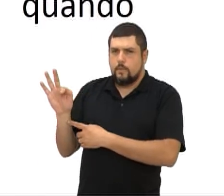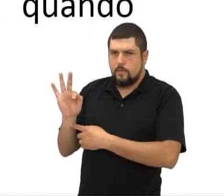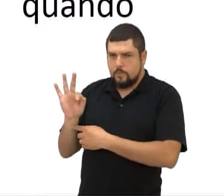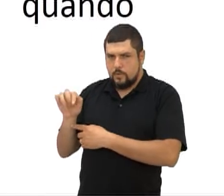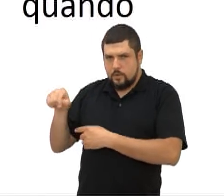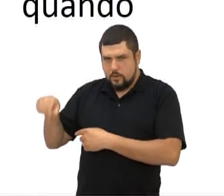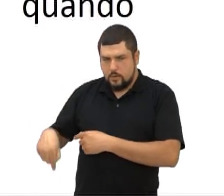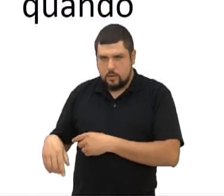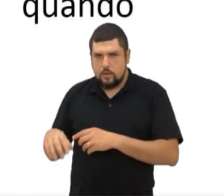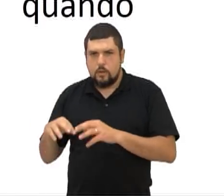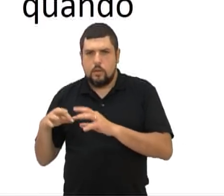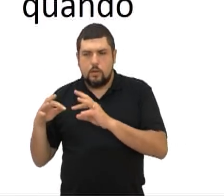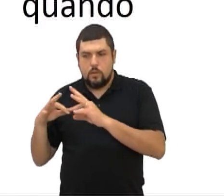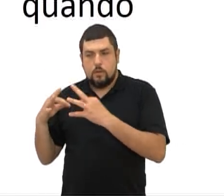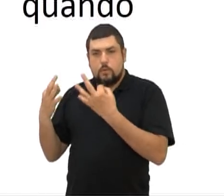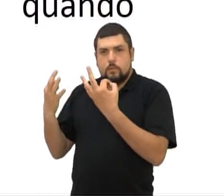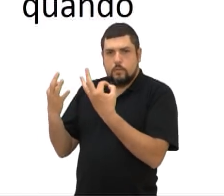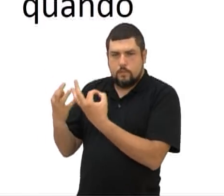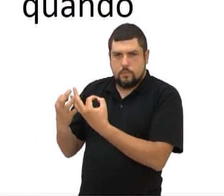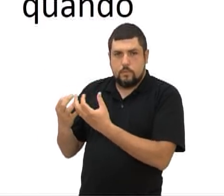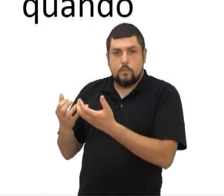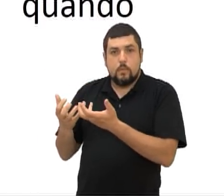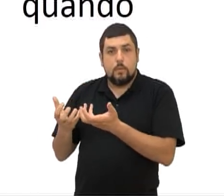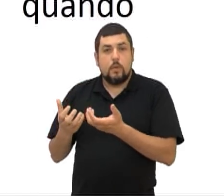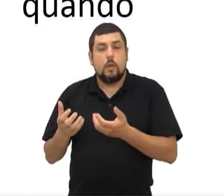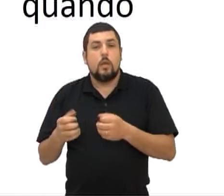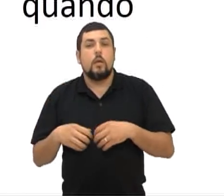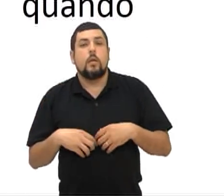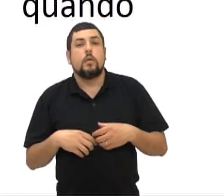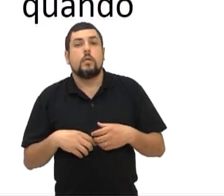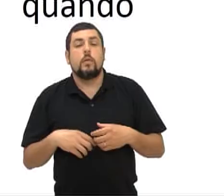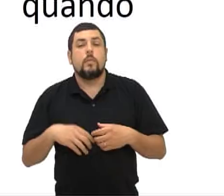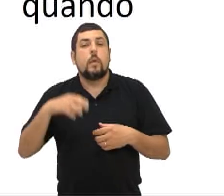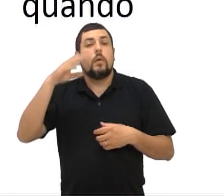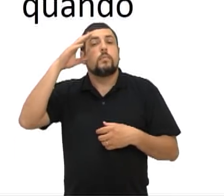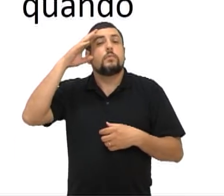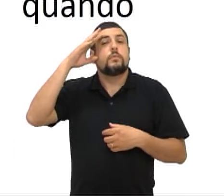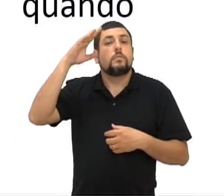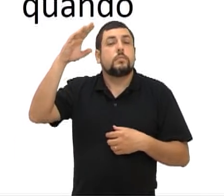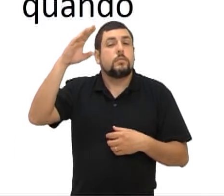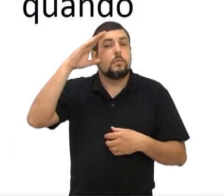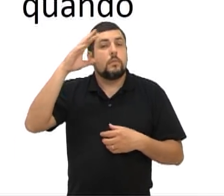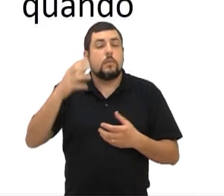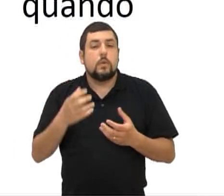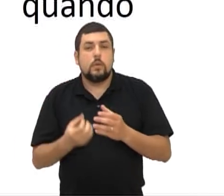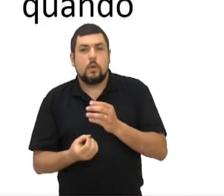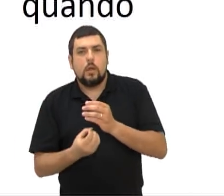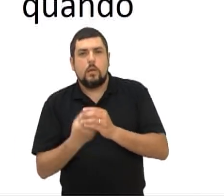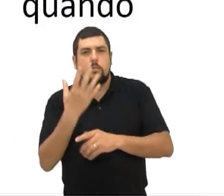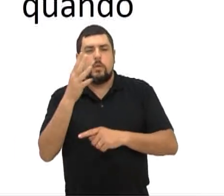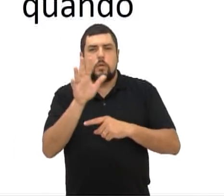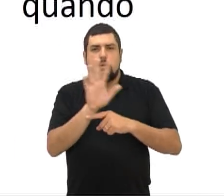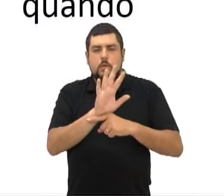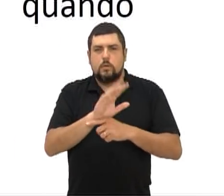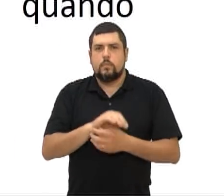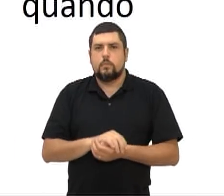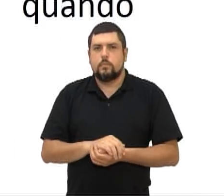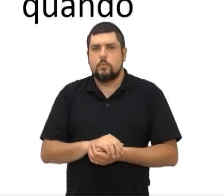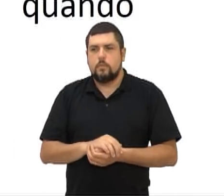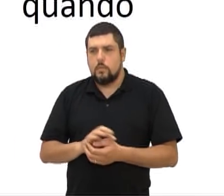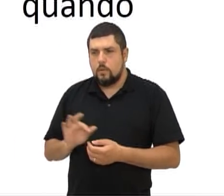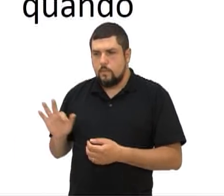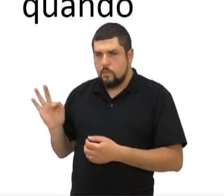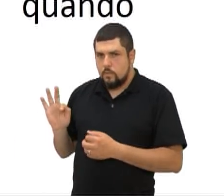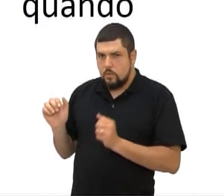a família pretendem abrir um cinema. É a minha primeira oração. Depois, Francis Gleidson,